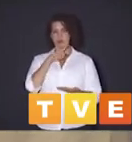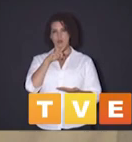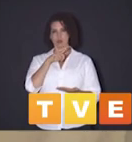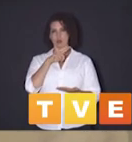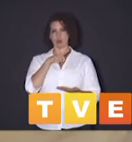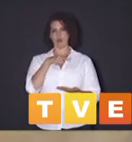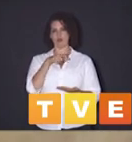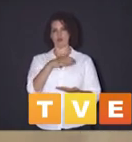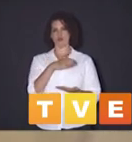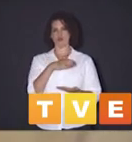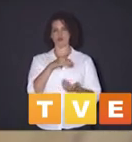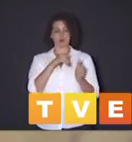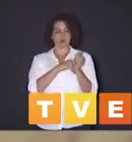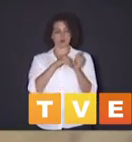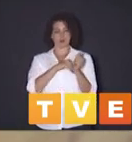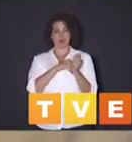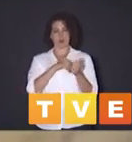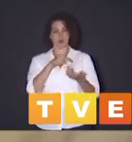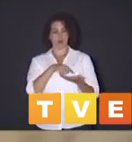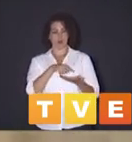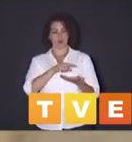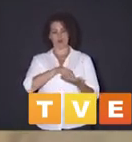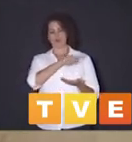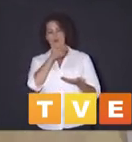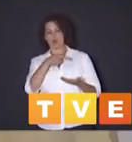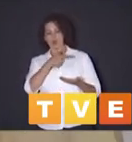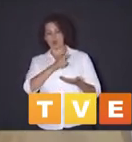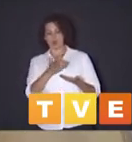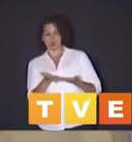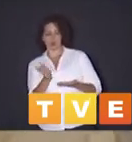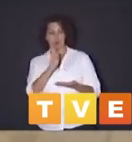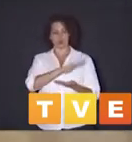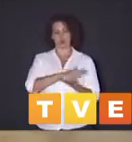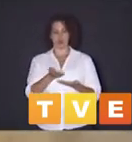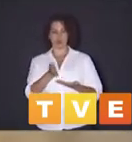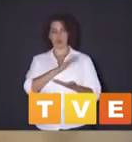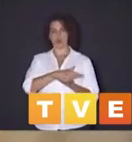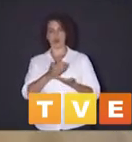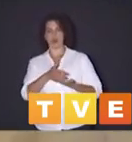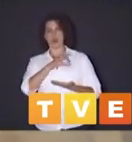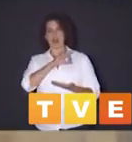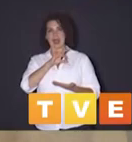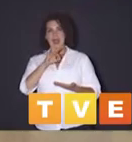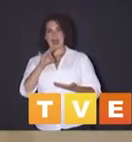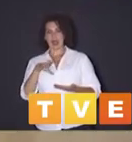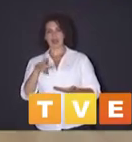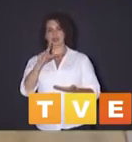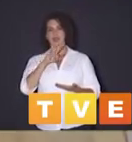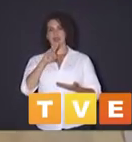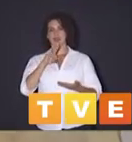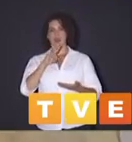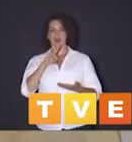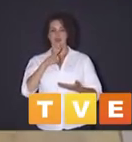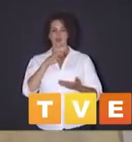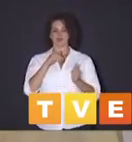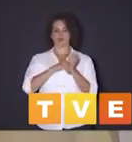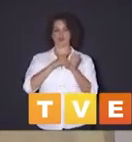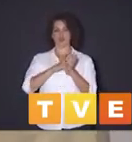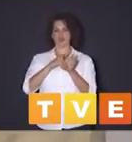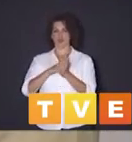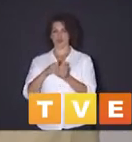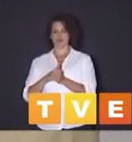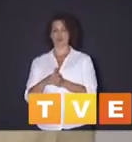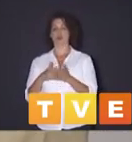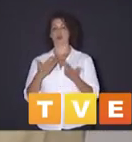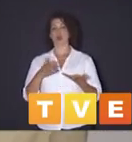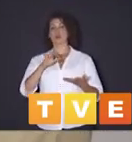código aqui esse código é pra próxima página fechei o código a pressão fica em cadeado daí a cadeia de blocos se você